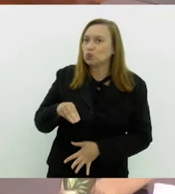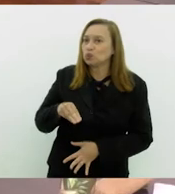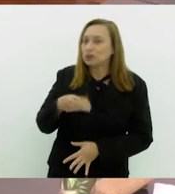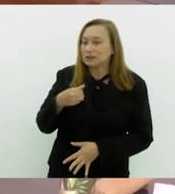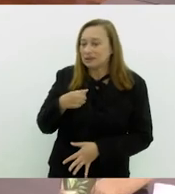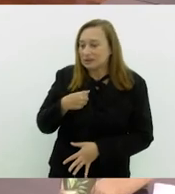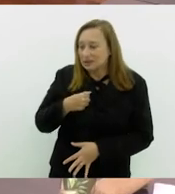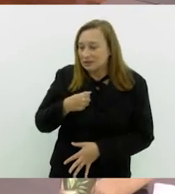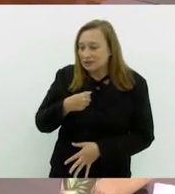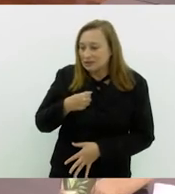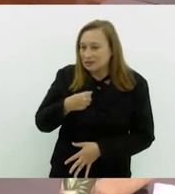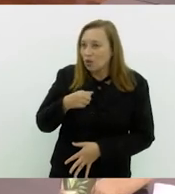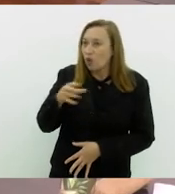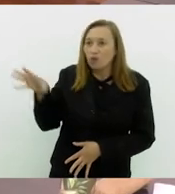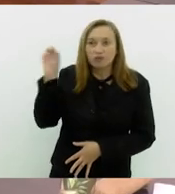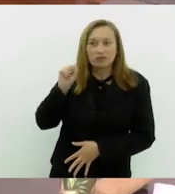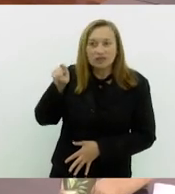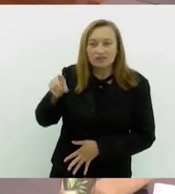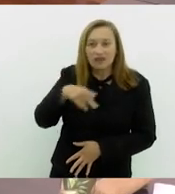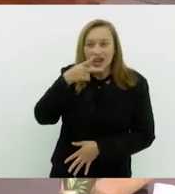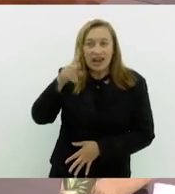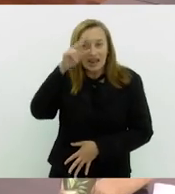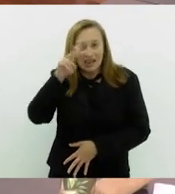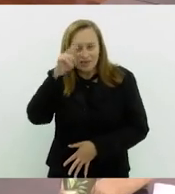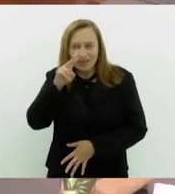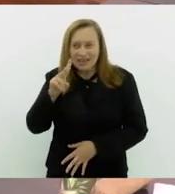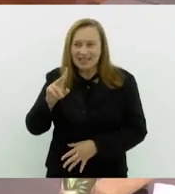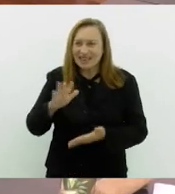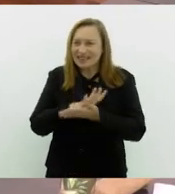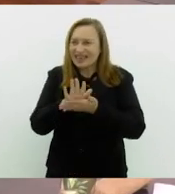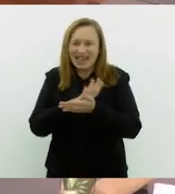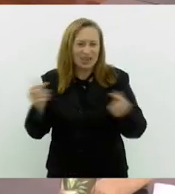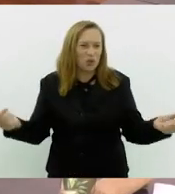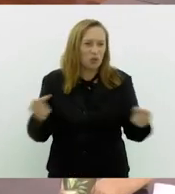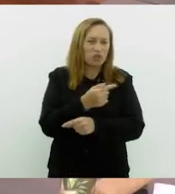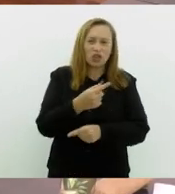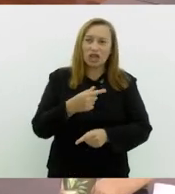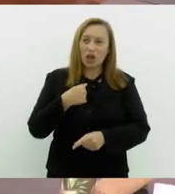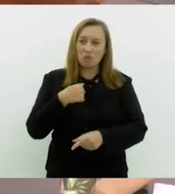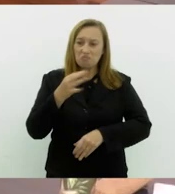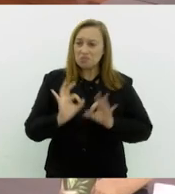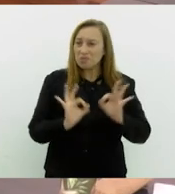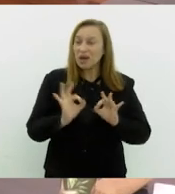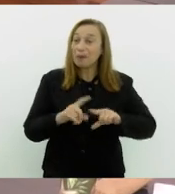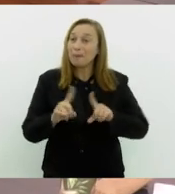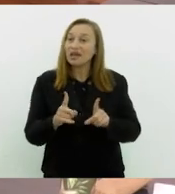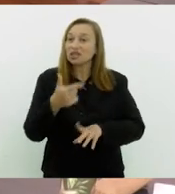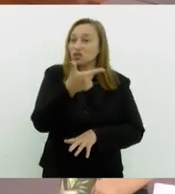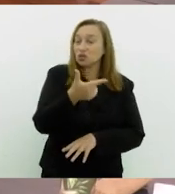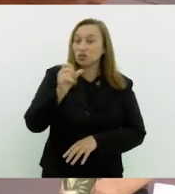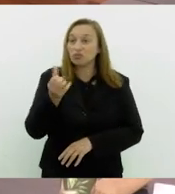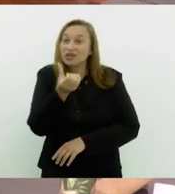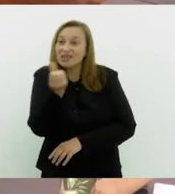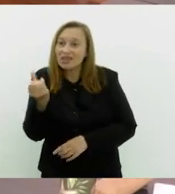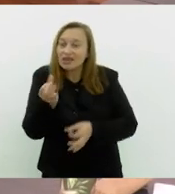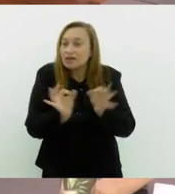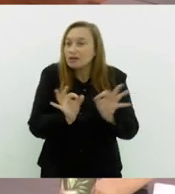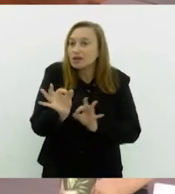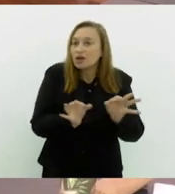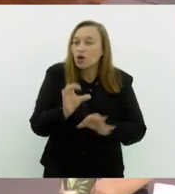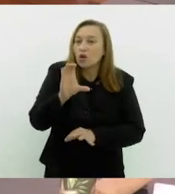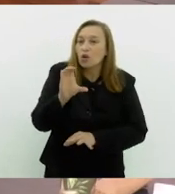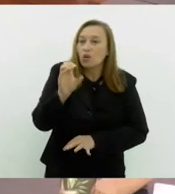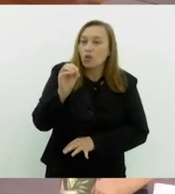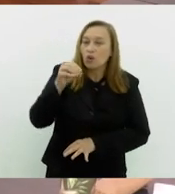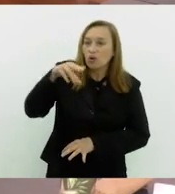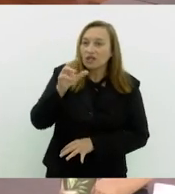ouvindo você falar, eu me lembrei, nada a ver com o que eu trouxe aqui preparado, mas que em 2006 foi elaborado pelo CONANDA